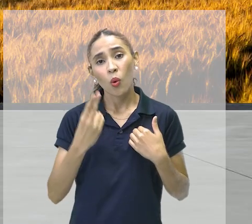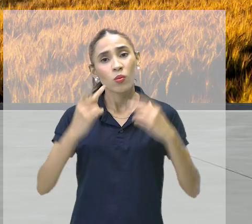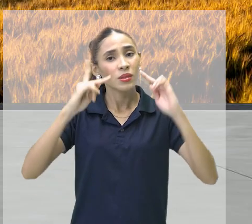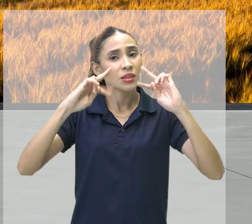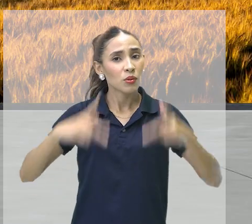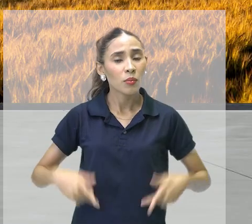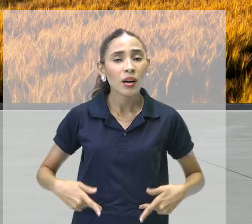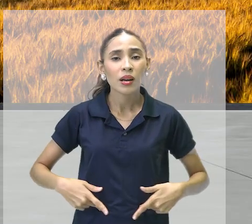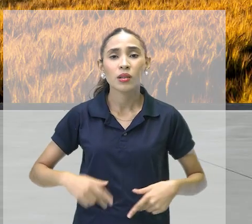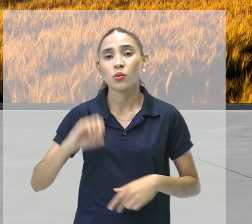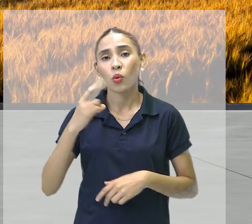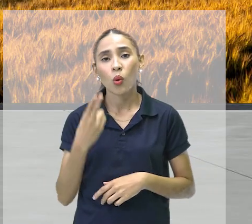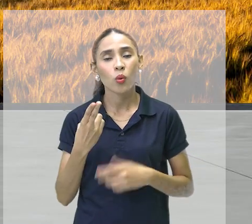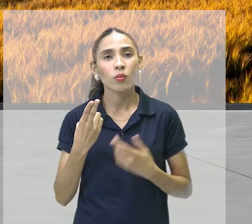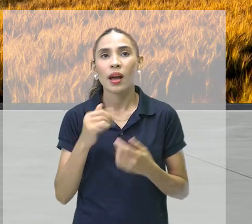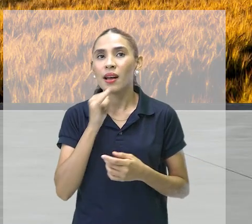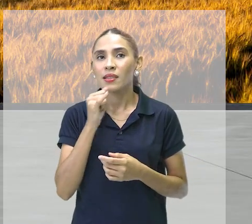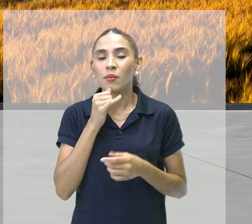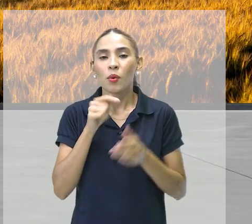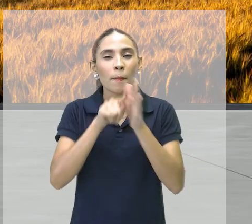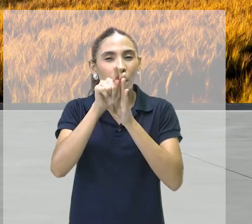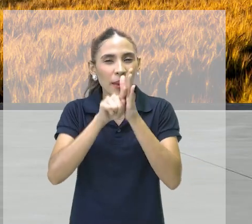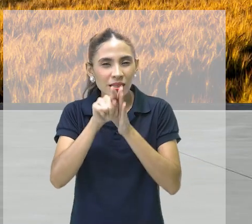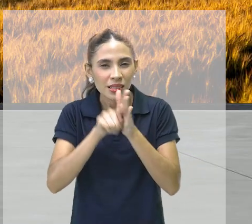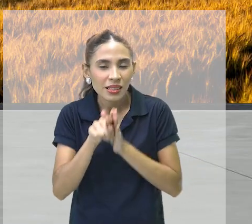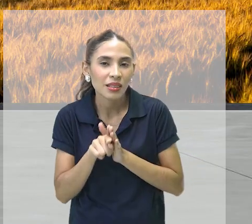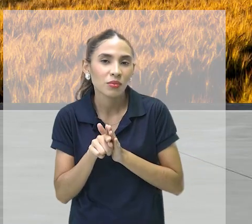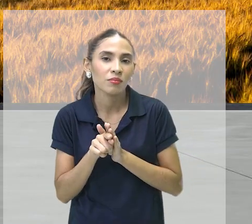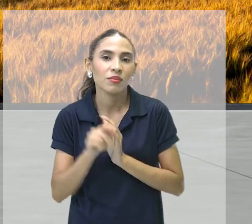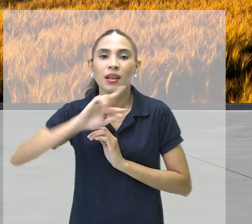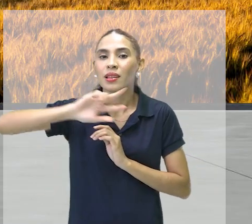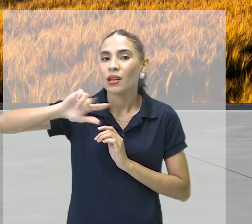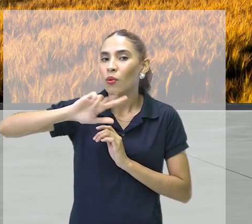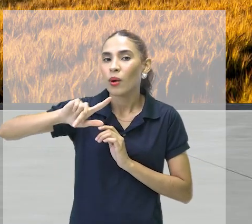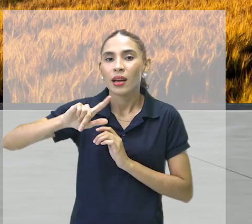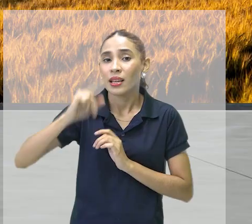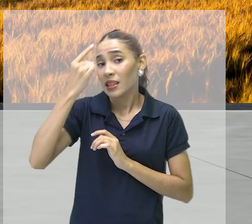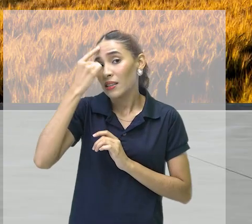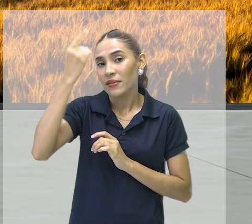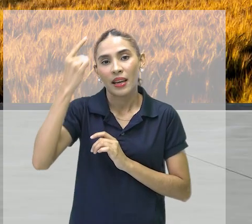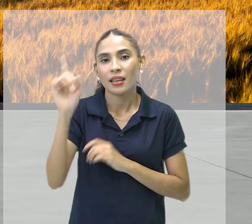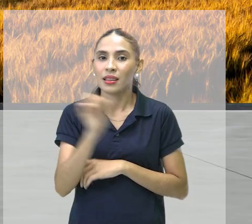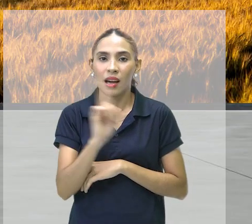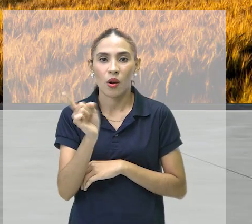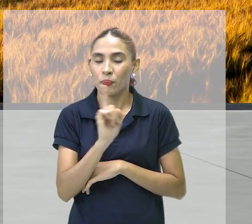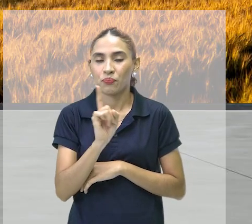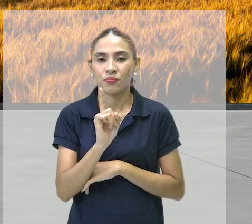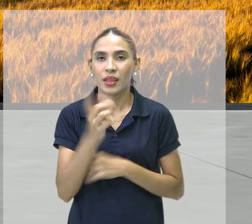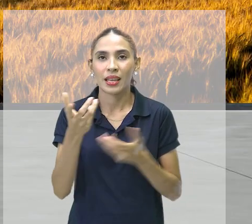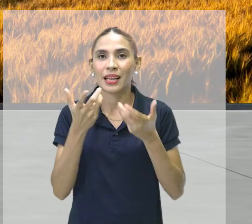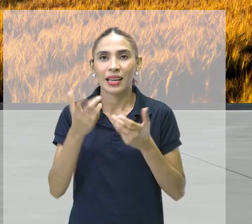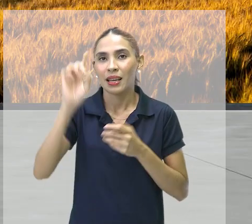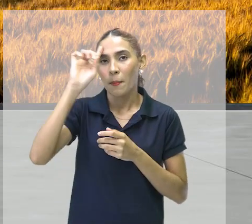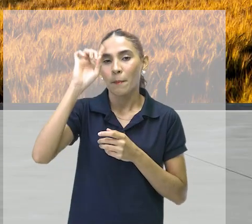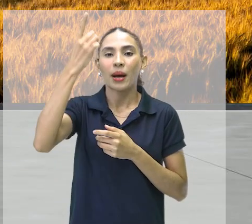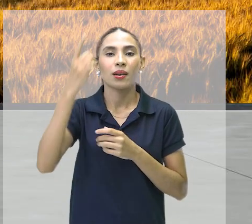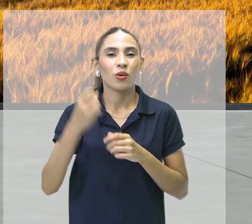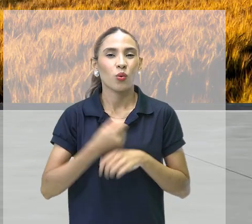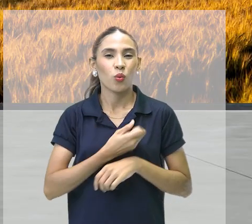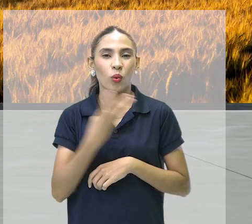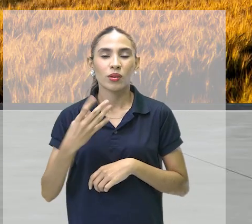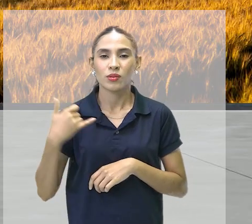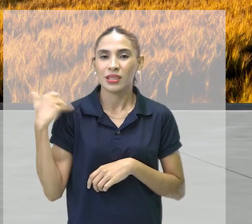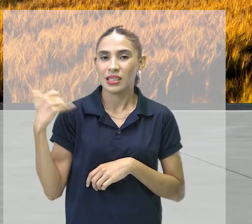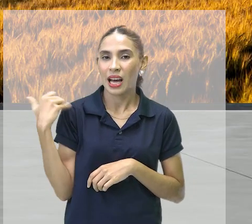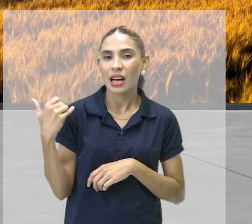ser humano, algo que estão pesquisando, não é nada de invenção e nem querer adivinhar quantos